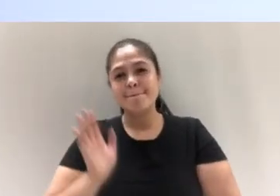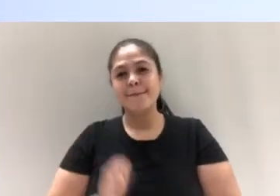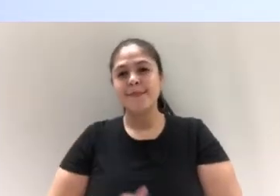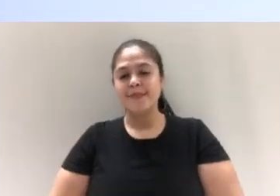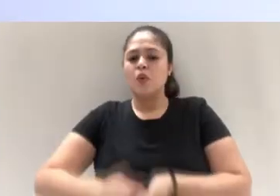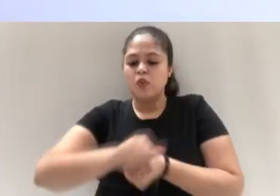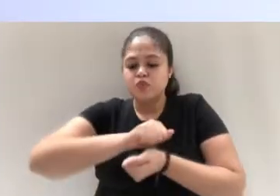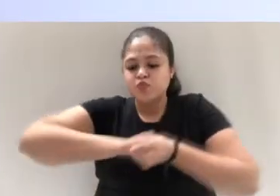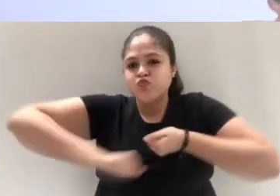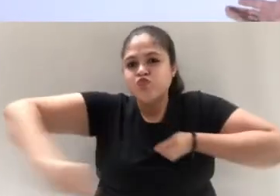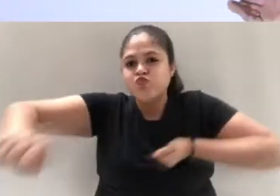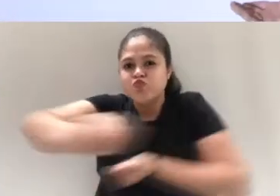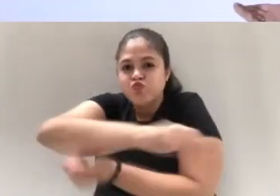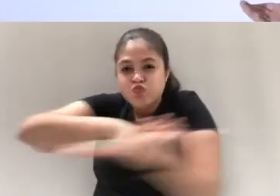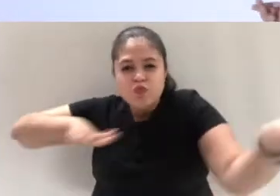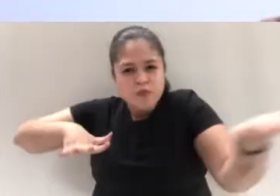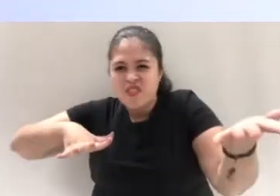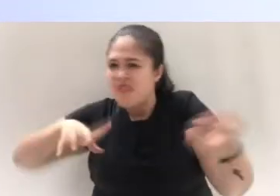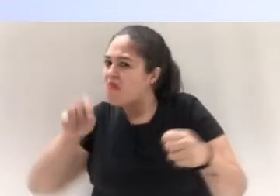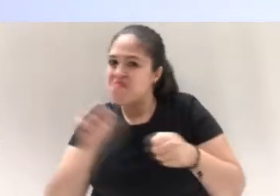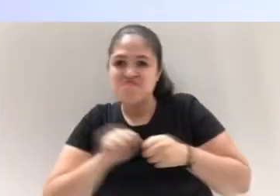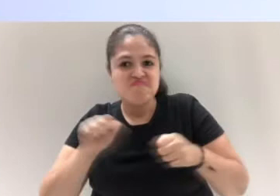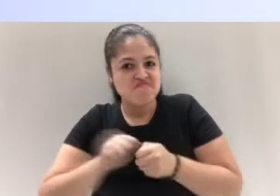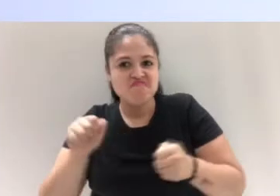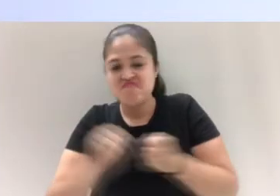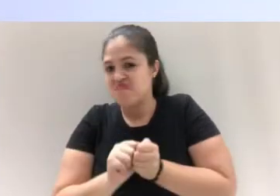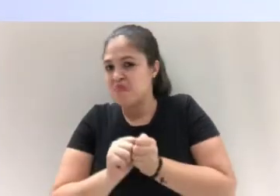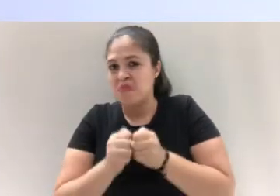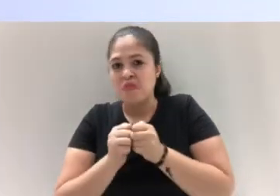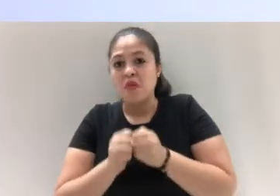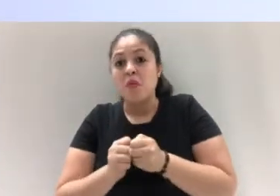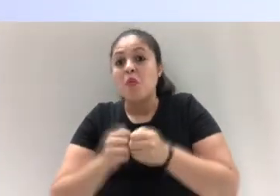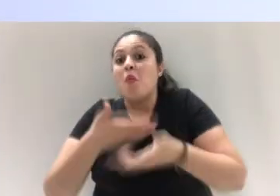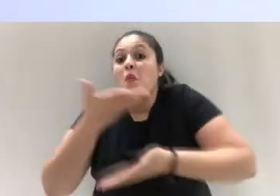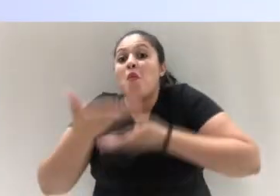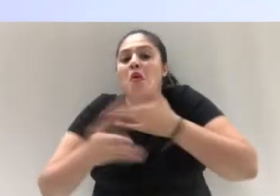próxima. O universo não foi feito à medida do ser